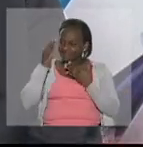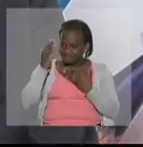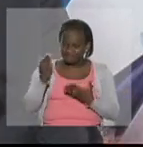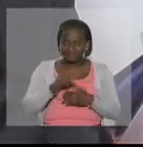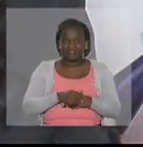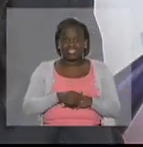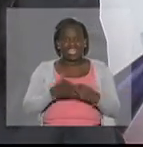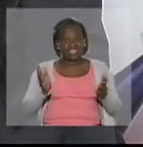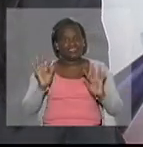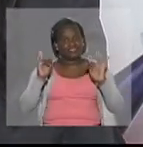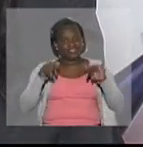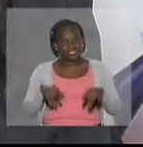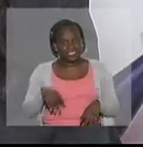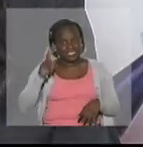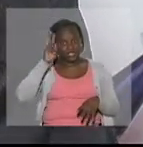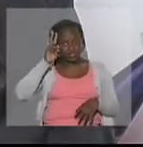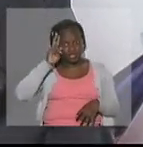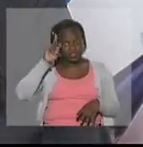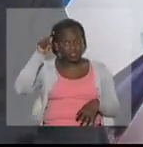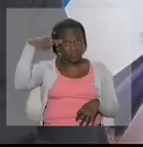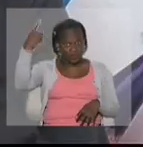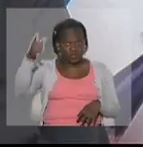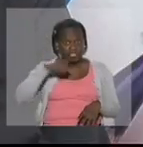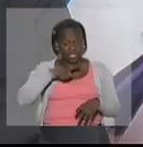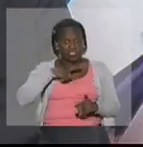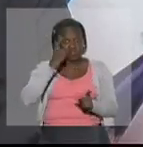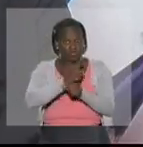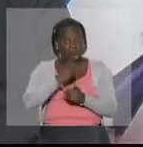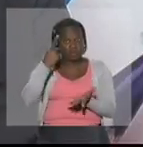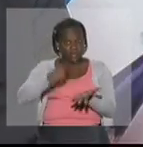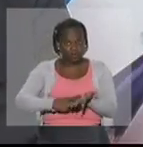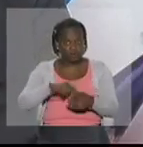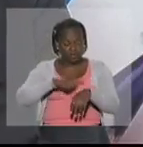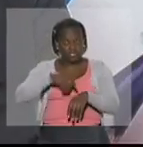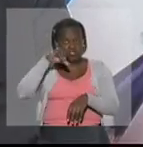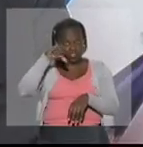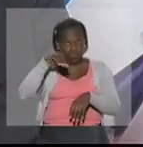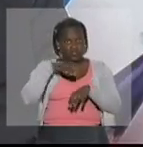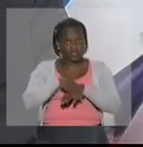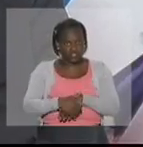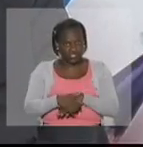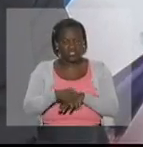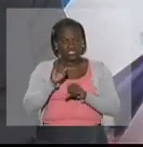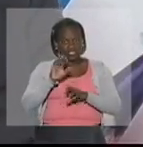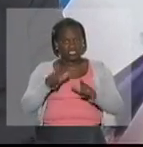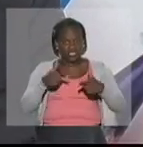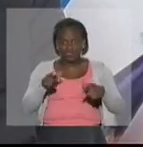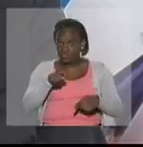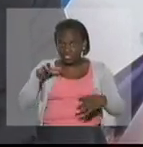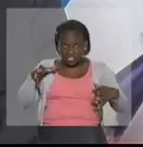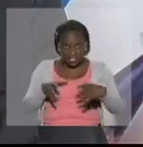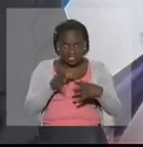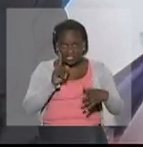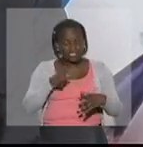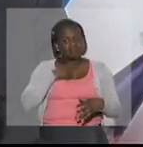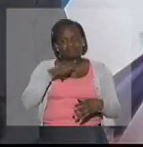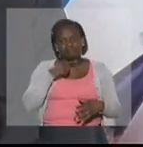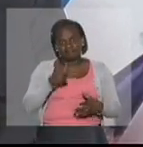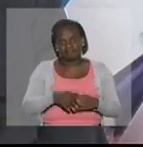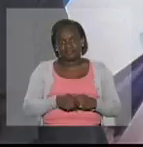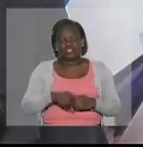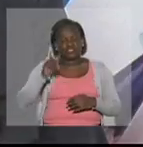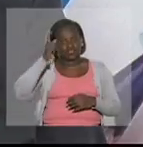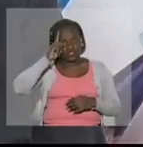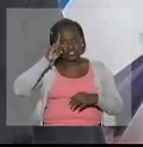obrigada o nosso programa fica por aqui na segunda-feira que vem nós temos encontro marcado às 9 hor da noite educação se você não se